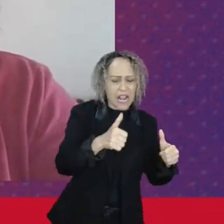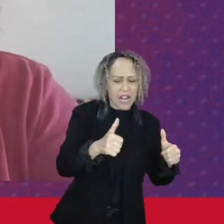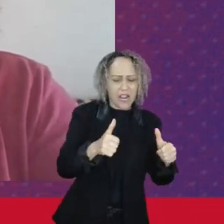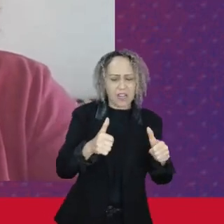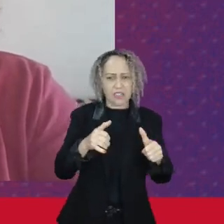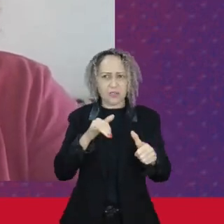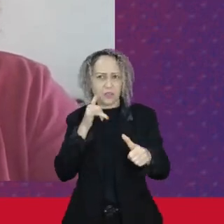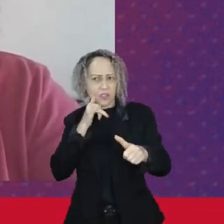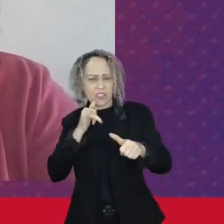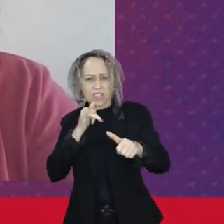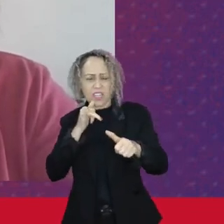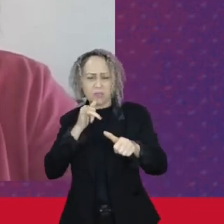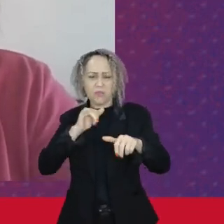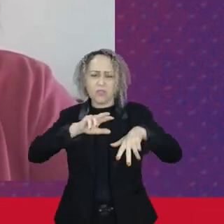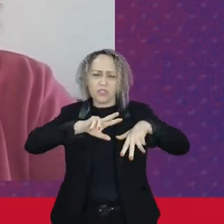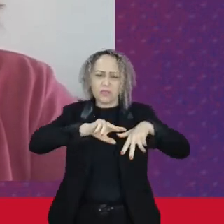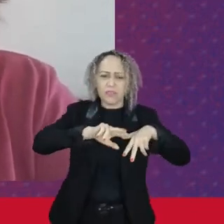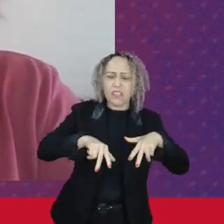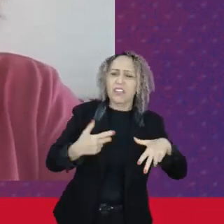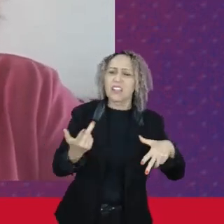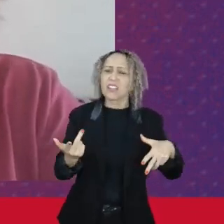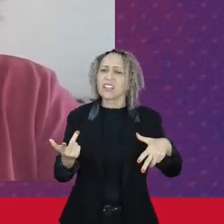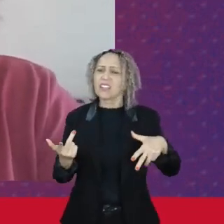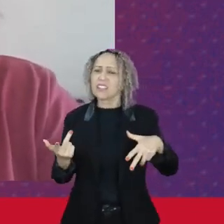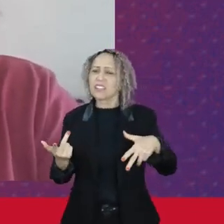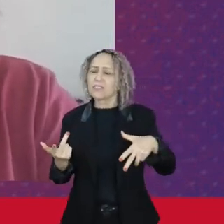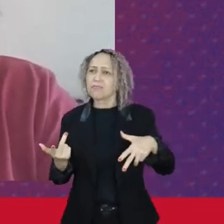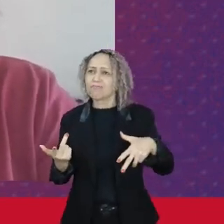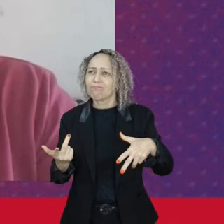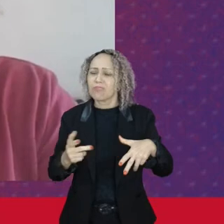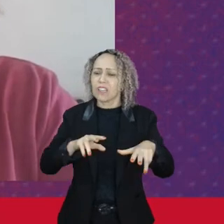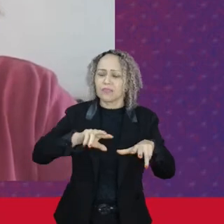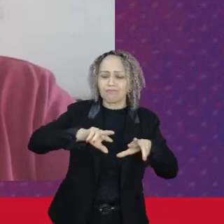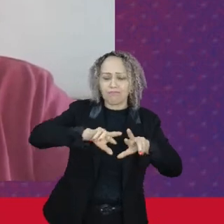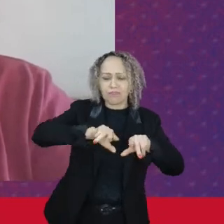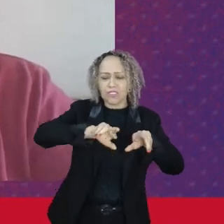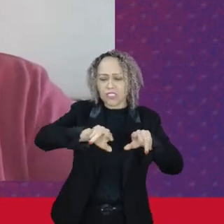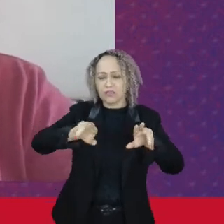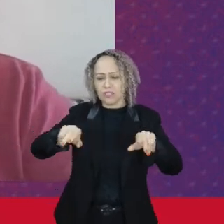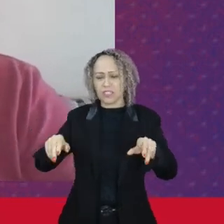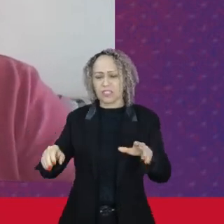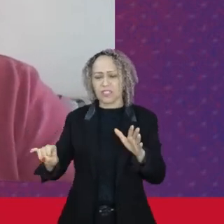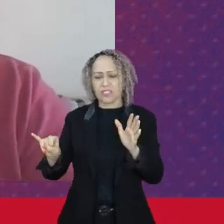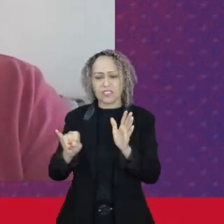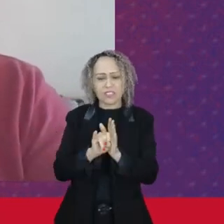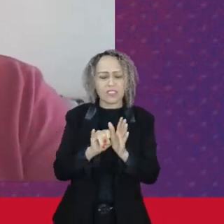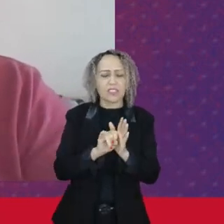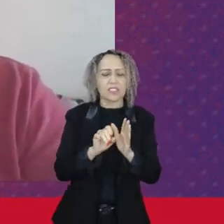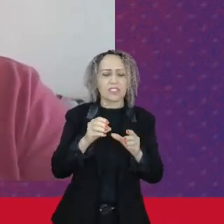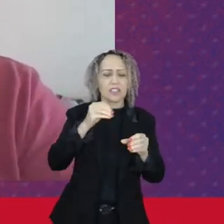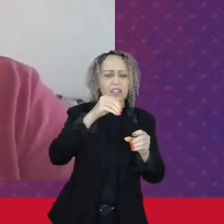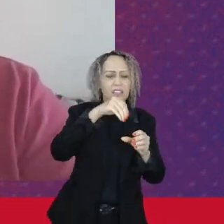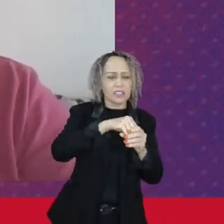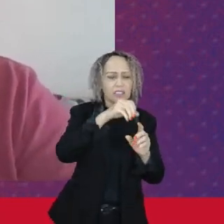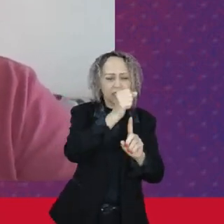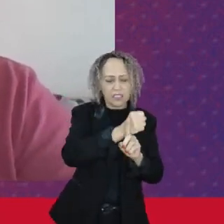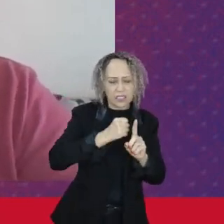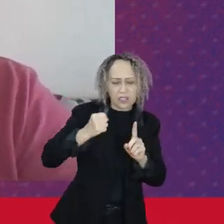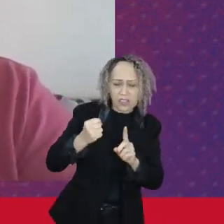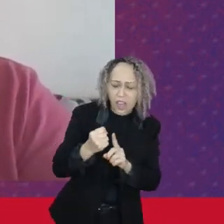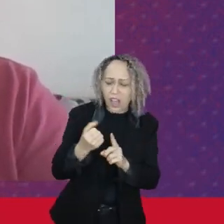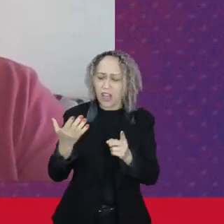diferentes identidades sociais e as diferentes questões que o tema do